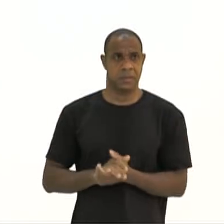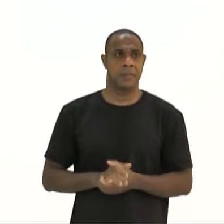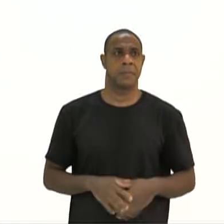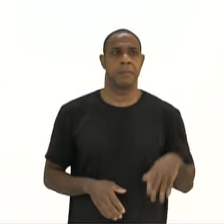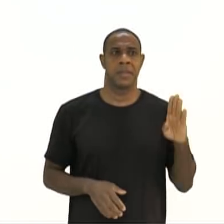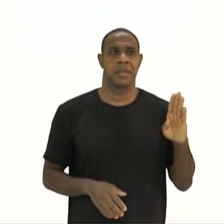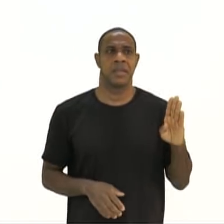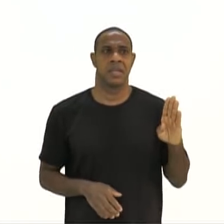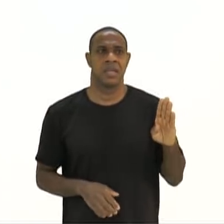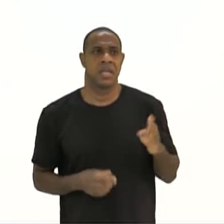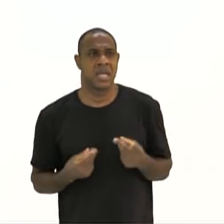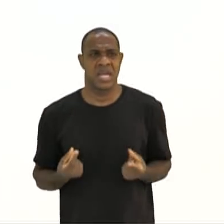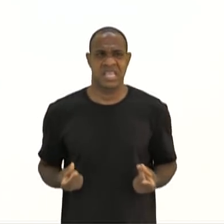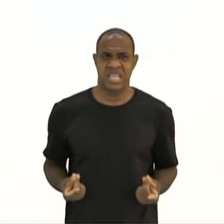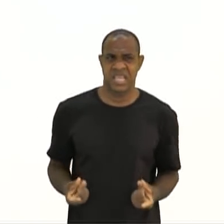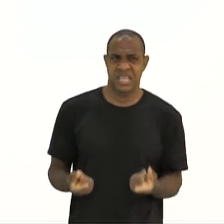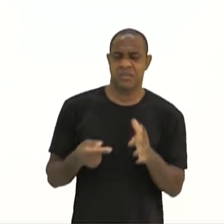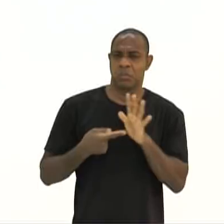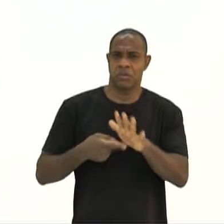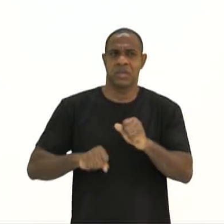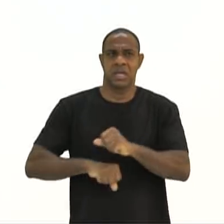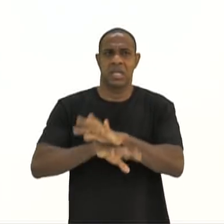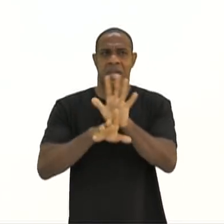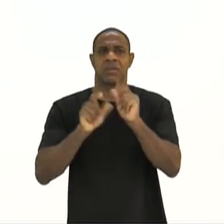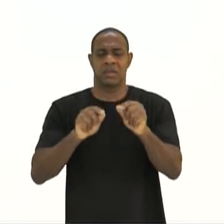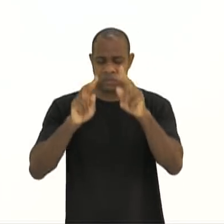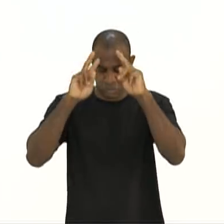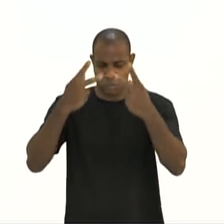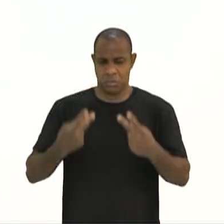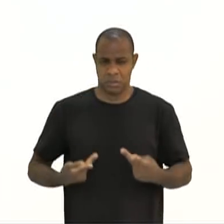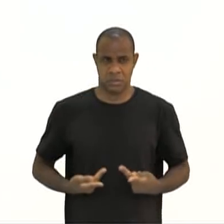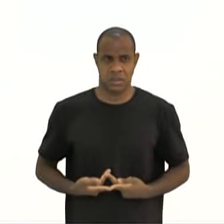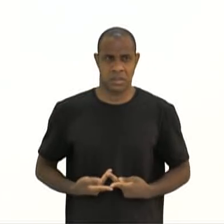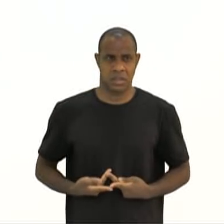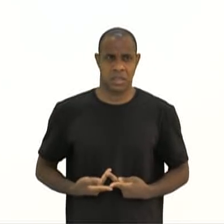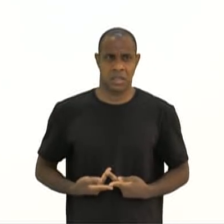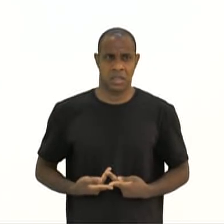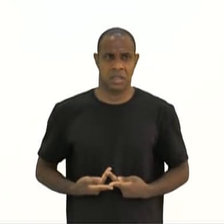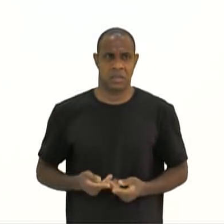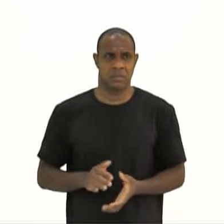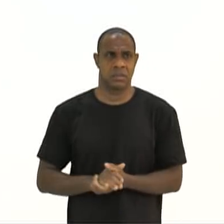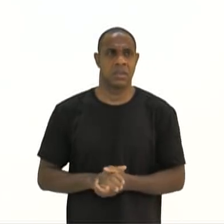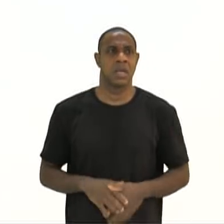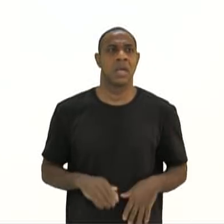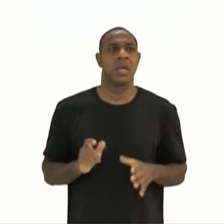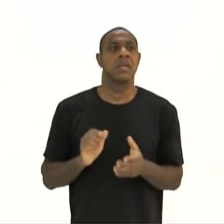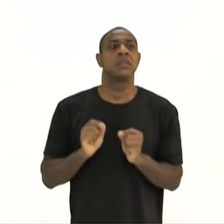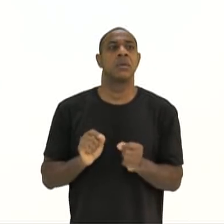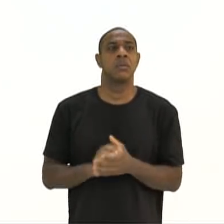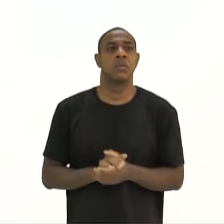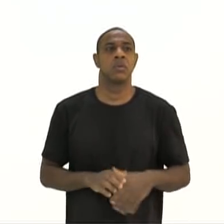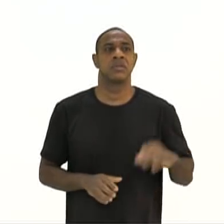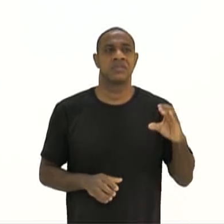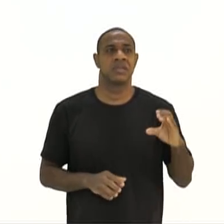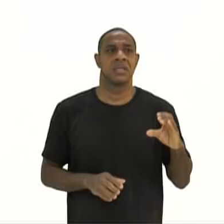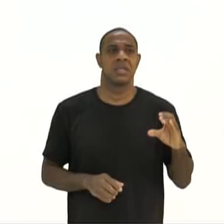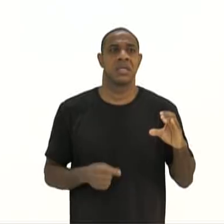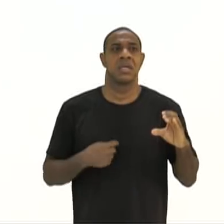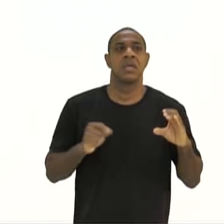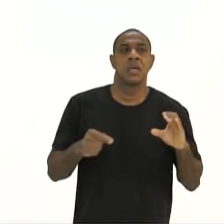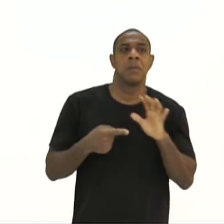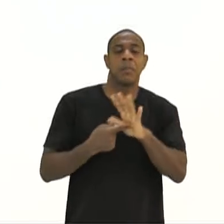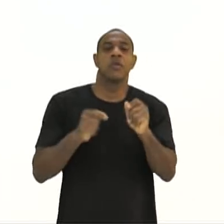B, eternidade, pois esclarece que o ser humano é eterno. Ou C, metalinguagem, pois aborda